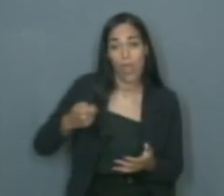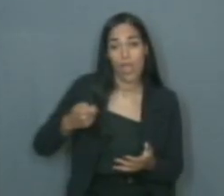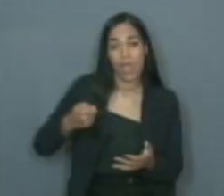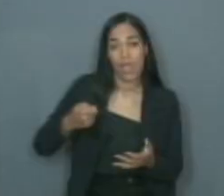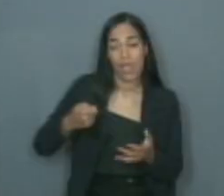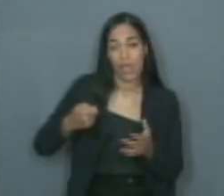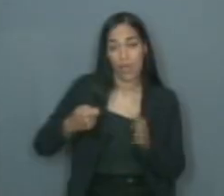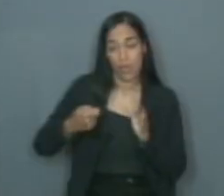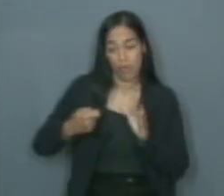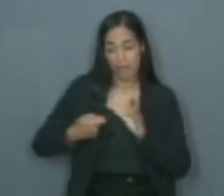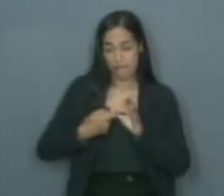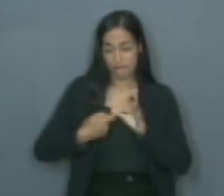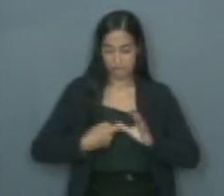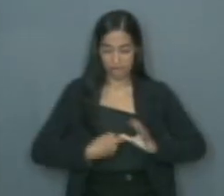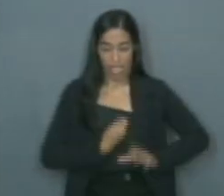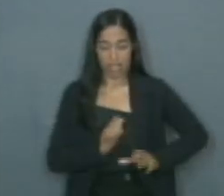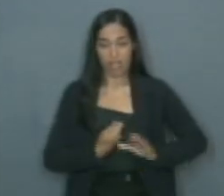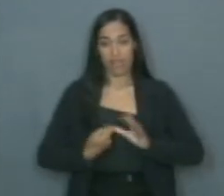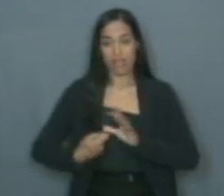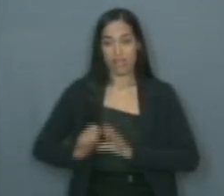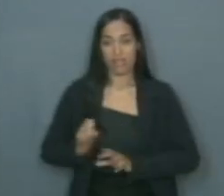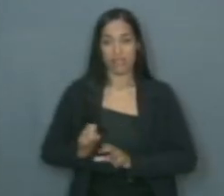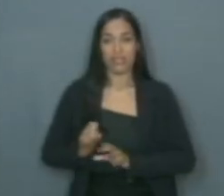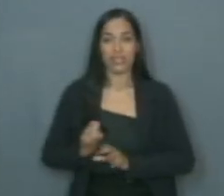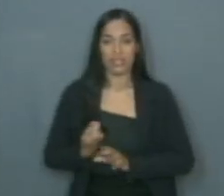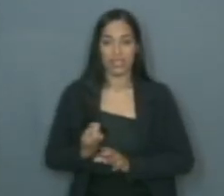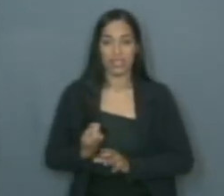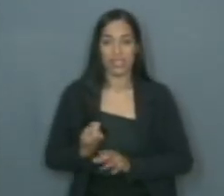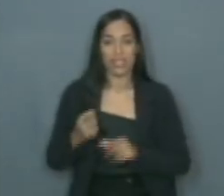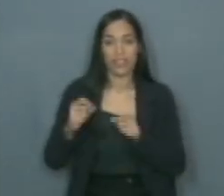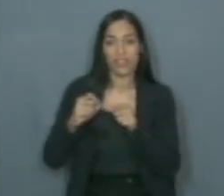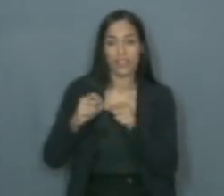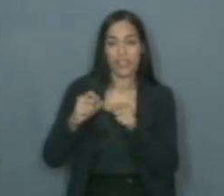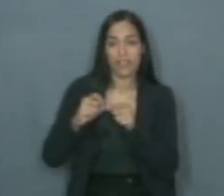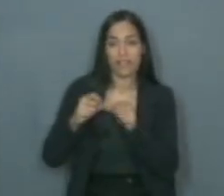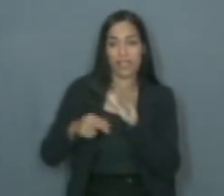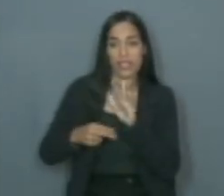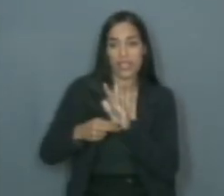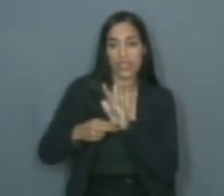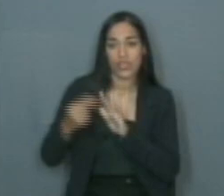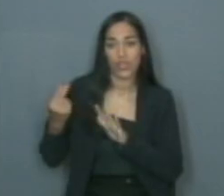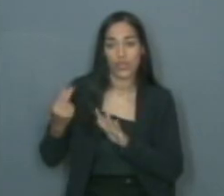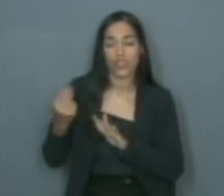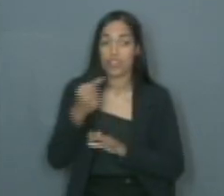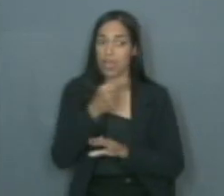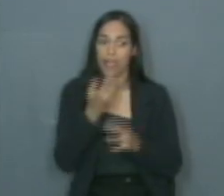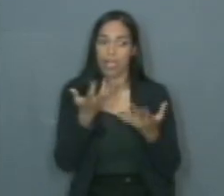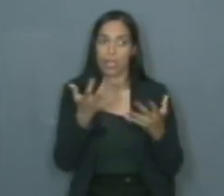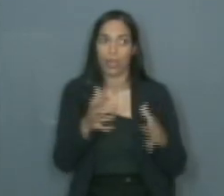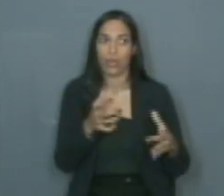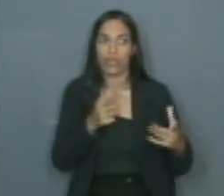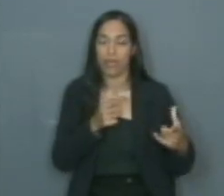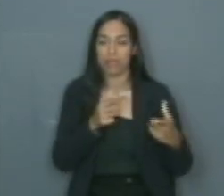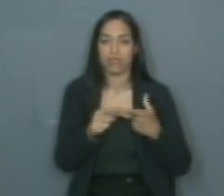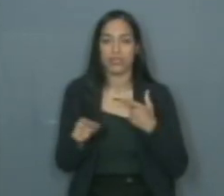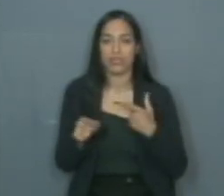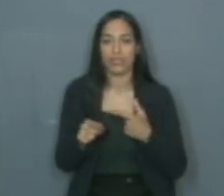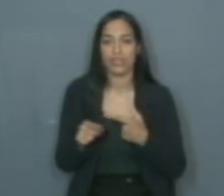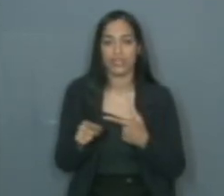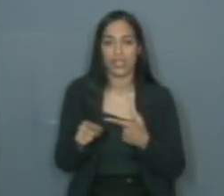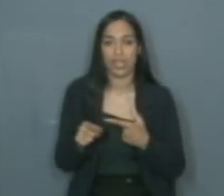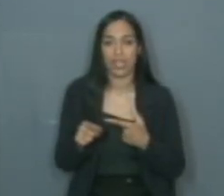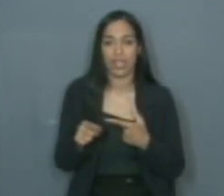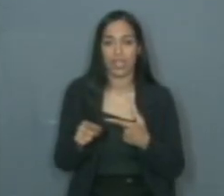silicone dela, porque ela tinha acabado de ter feito a cirurgia, eu acho que era contra a vontade dele, e esse cara jogou